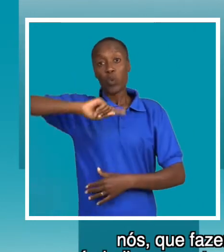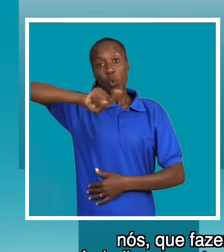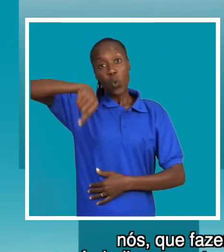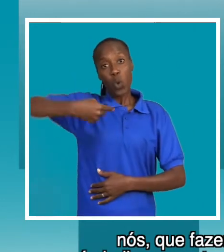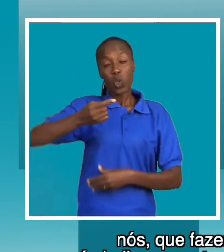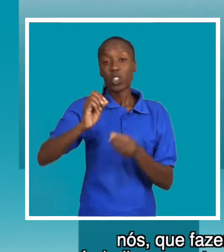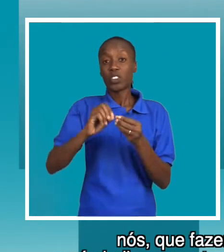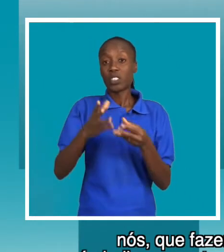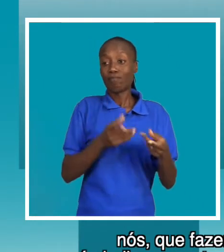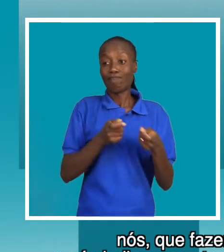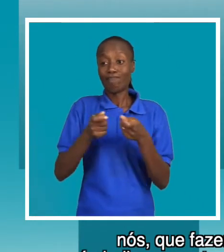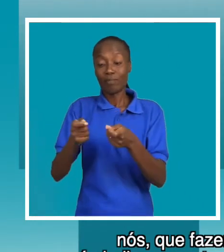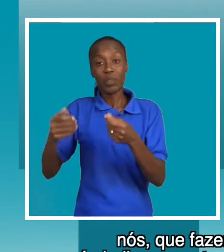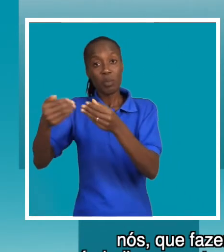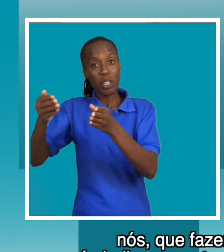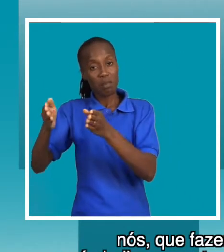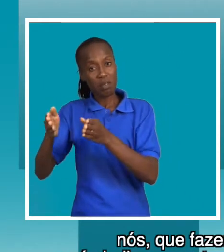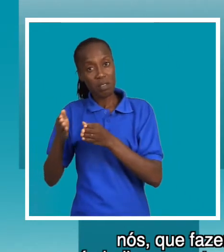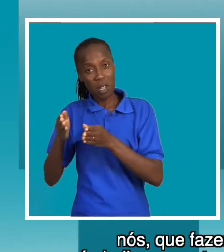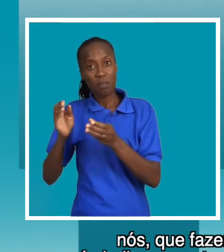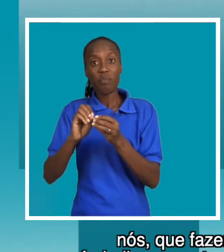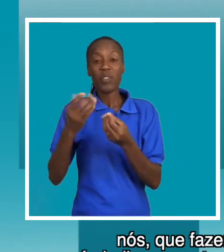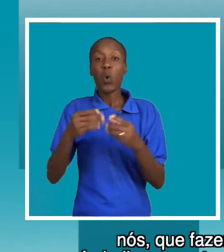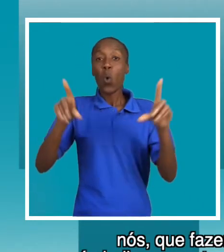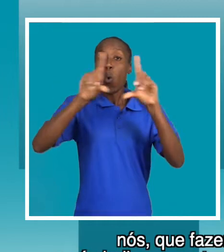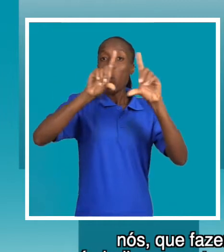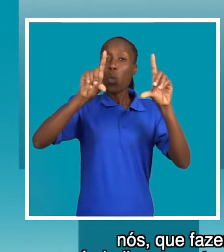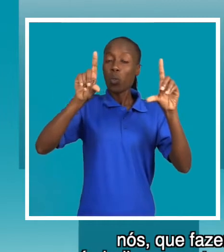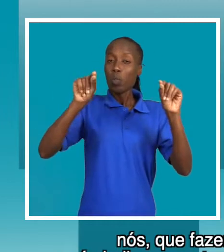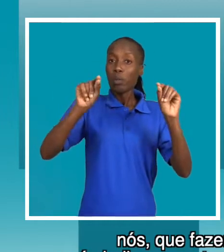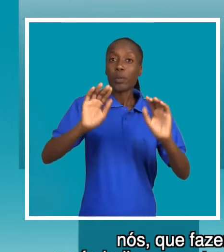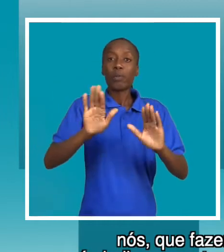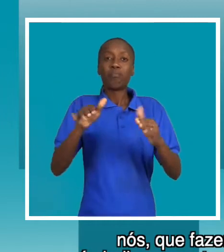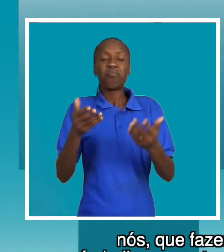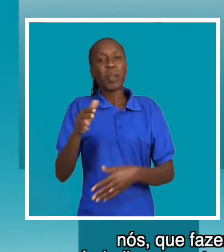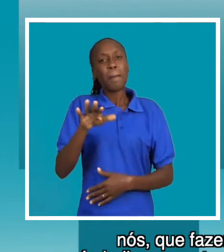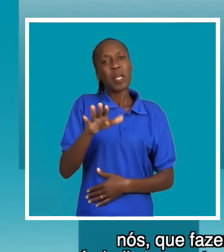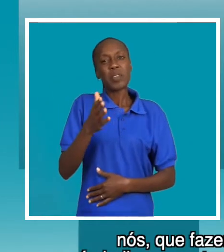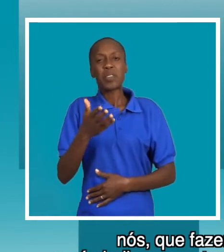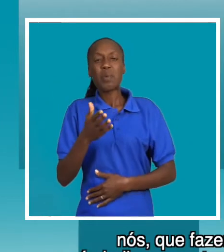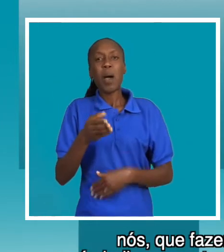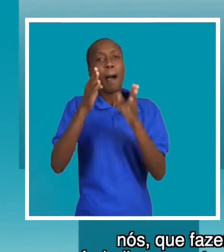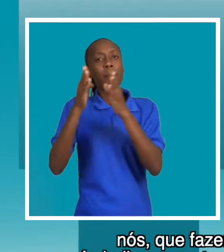essa sala e nós indicámos através do título mais ou menos o que a pessoa pode